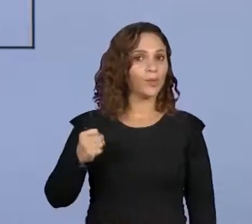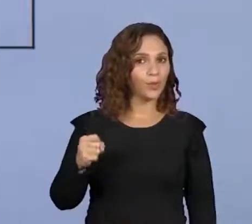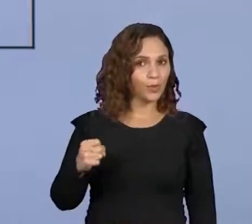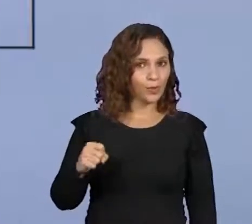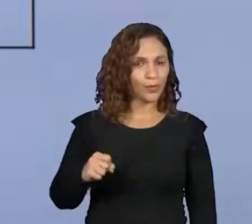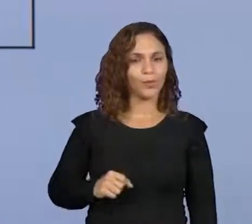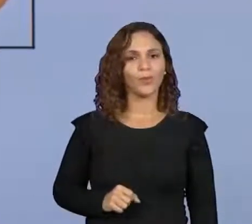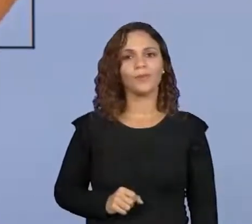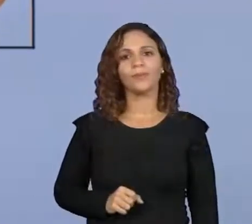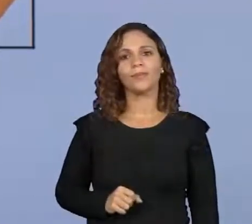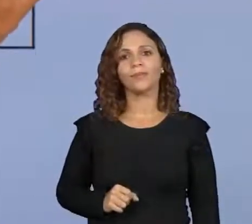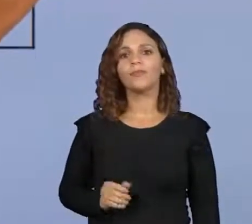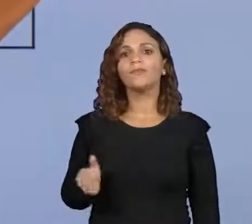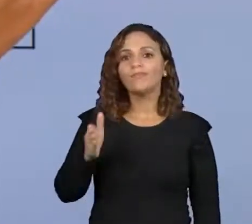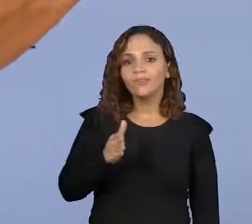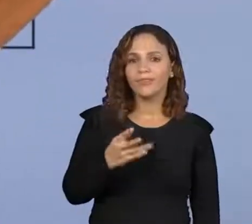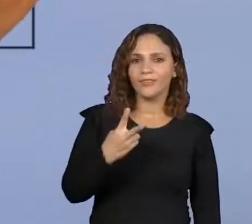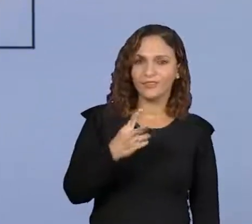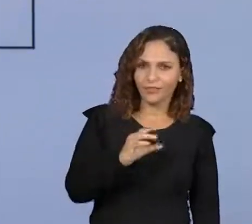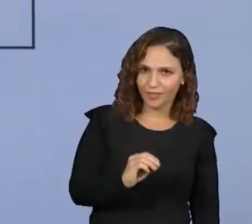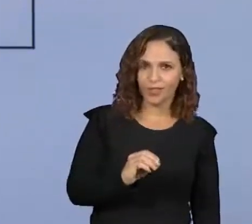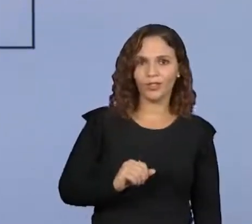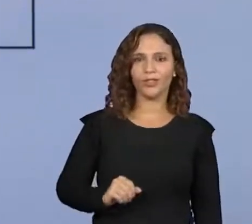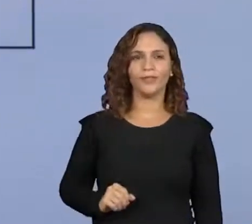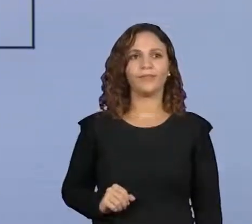18, 20,